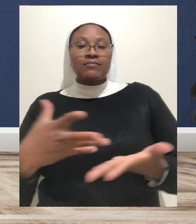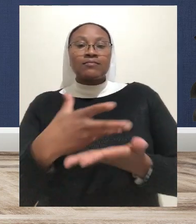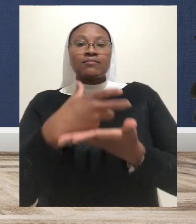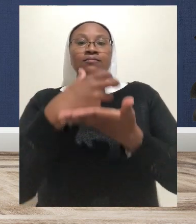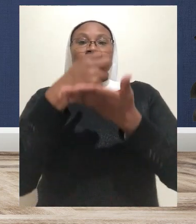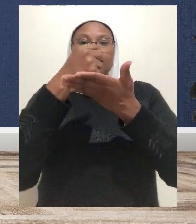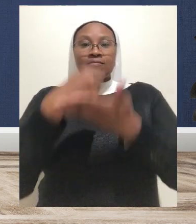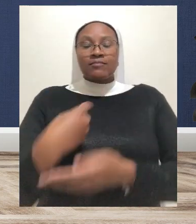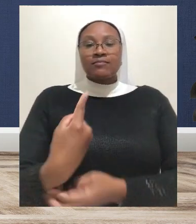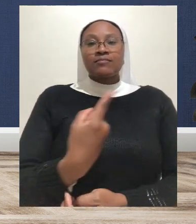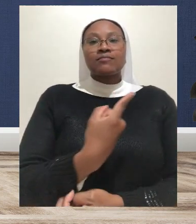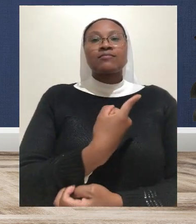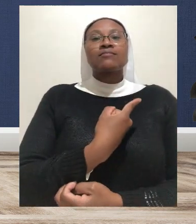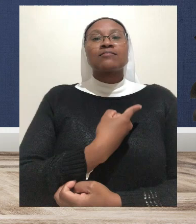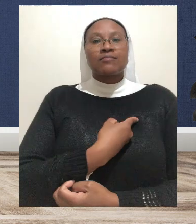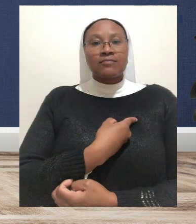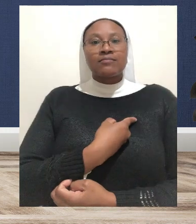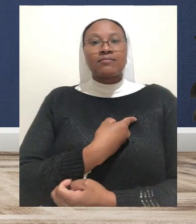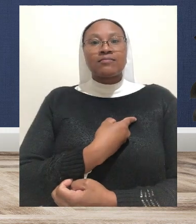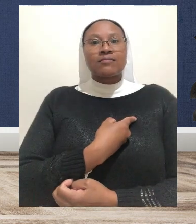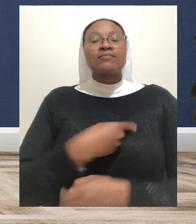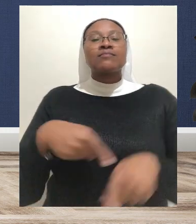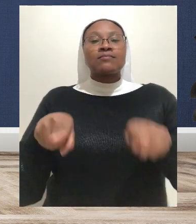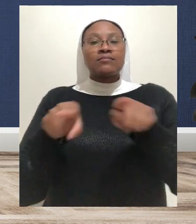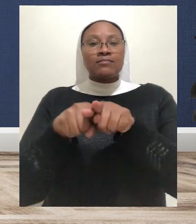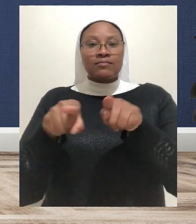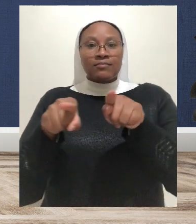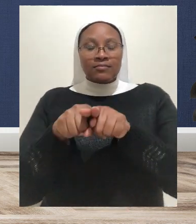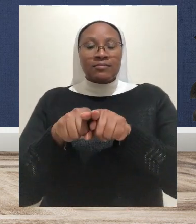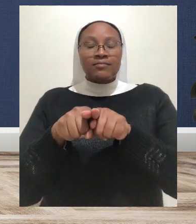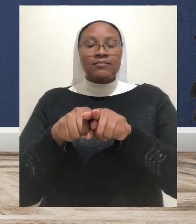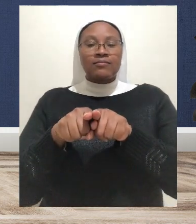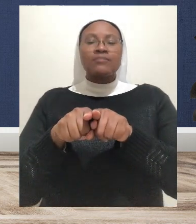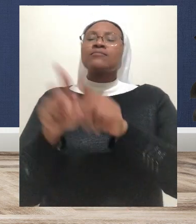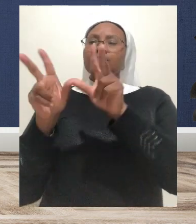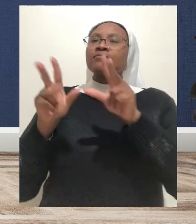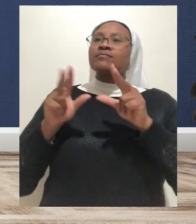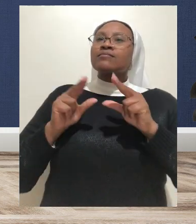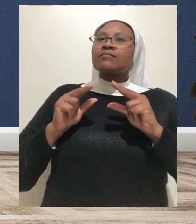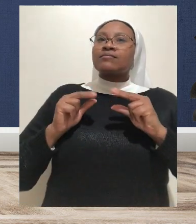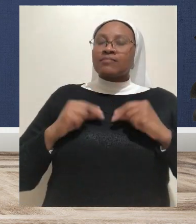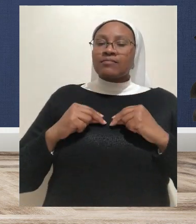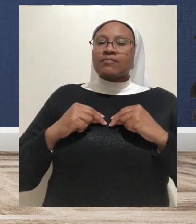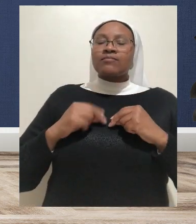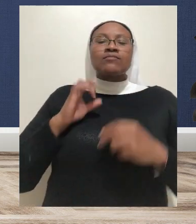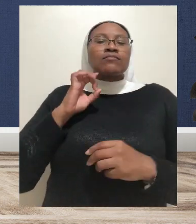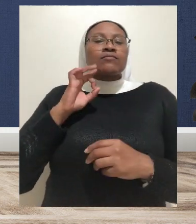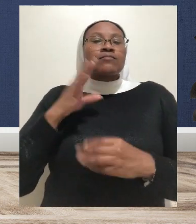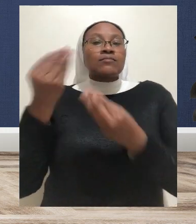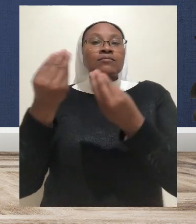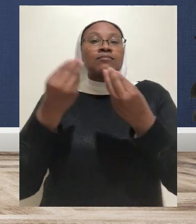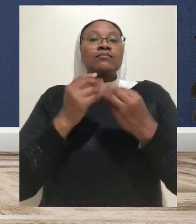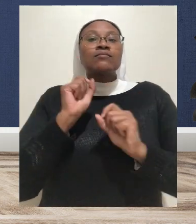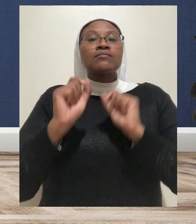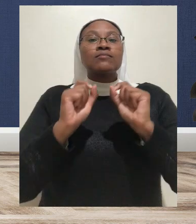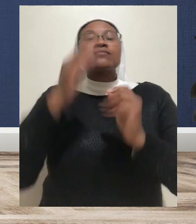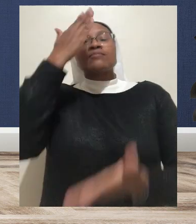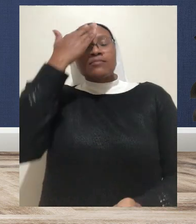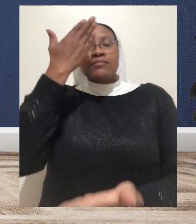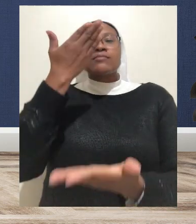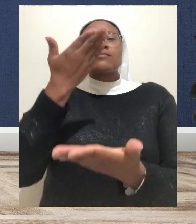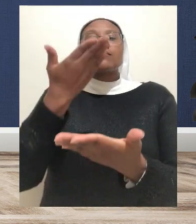para resgatar-nos e nos salvar. Para que possamos merecer isto, nos é colocada apenas esta